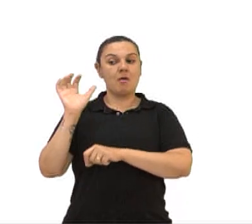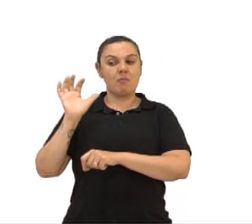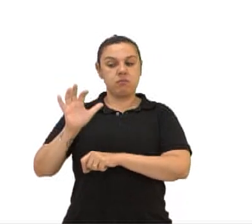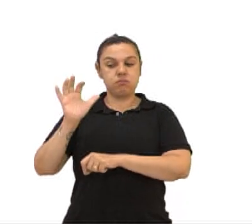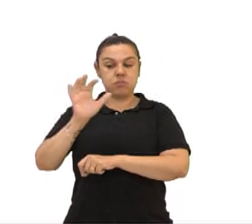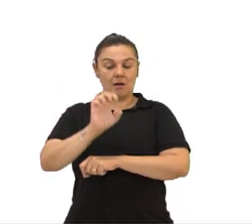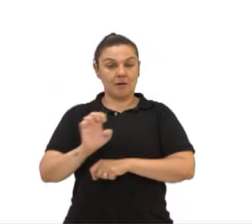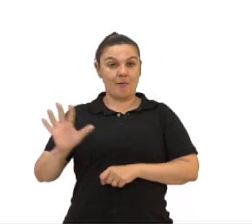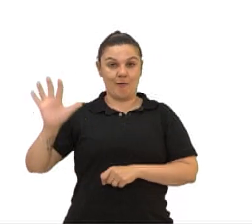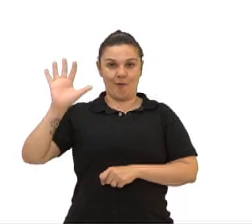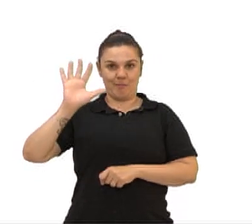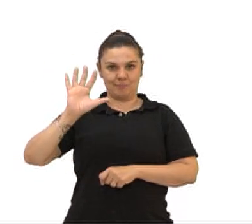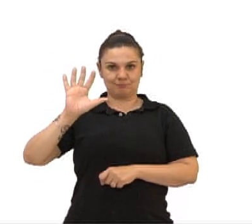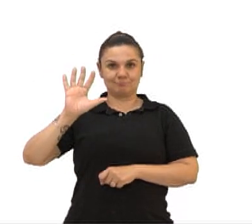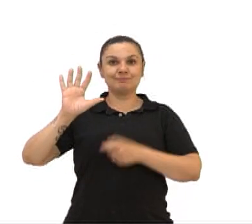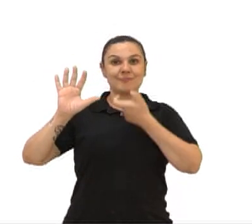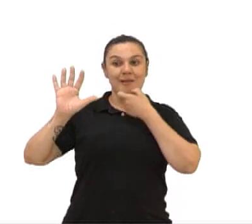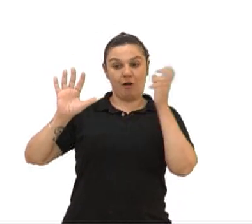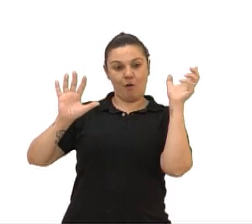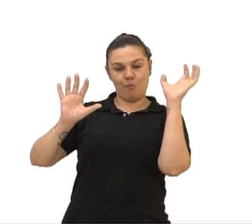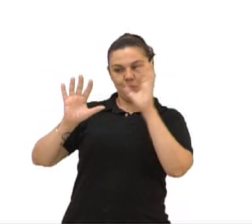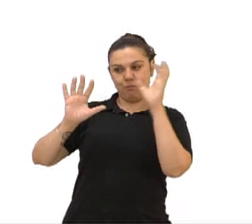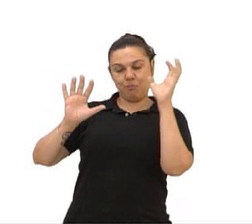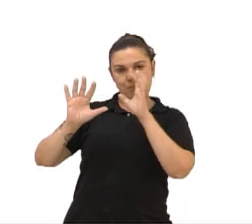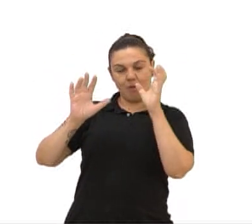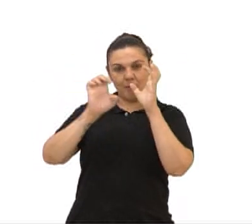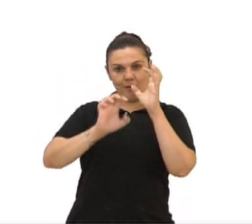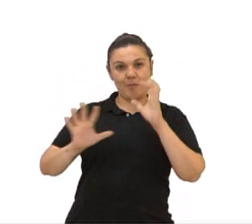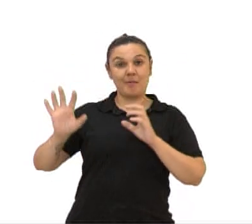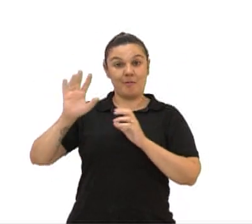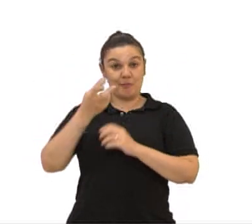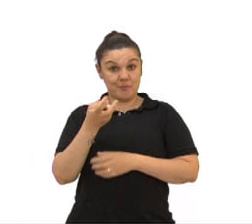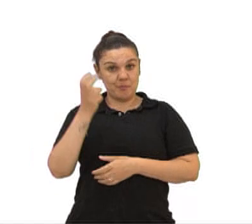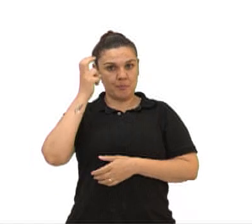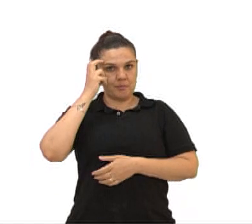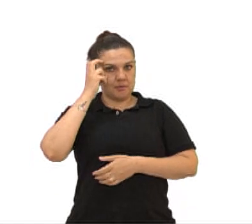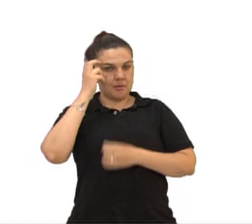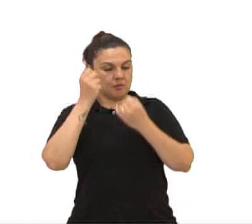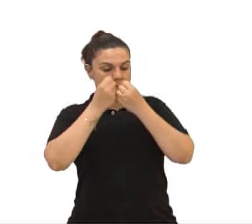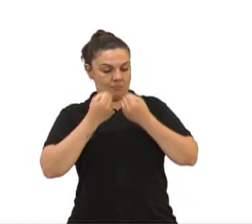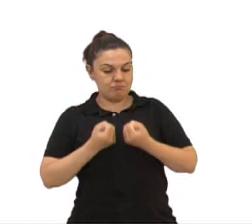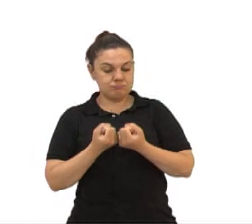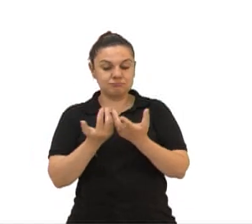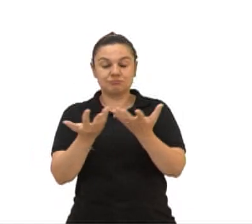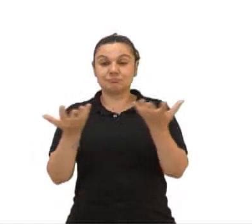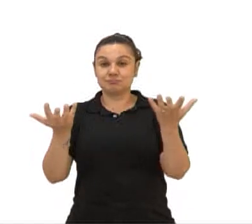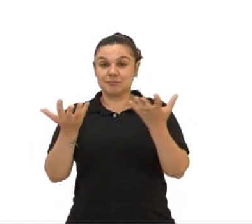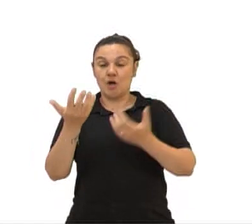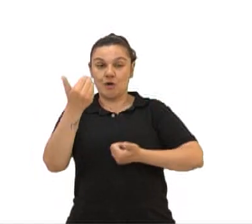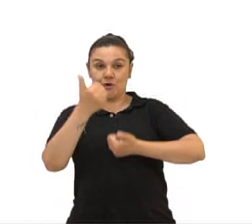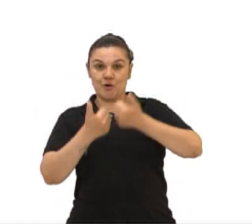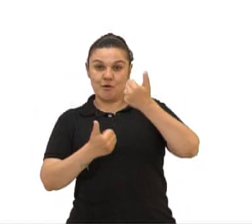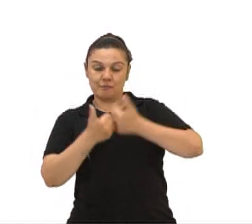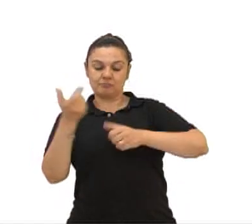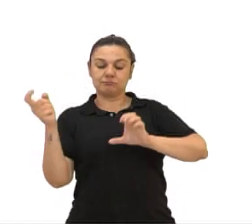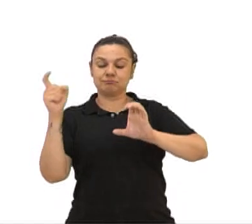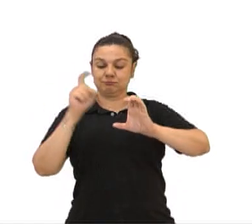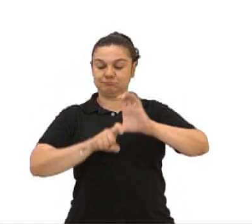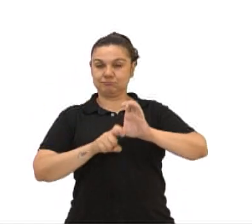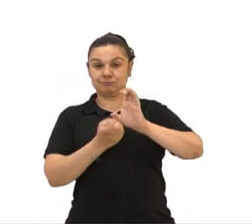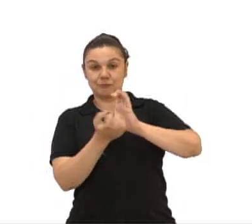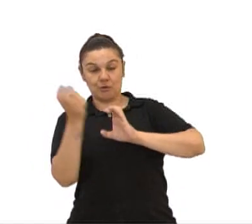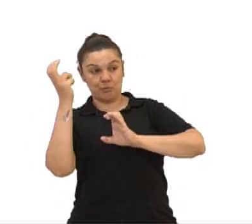influência na Europa, de influência cultural, e dessa maneira levou o futebol, né, como agregado cultural para